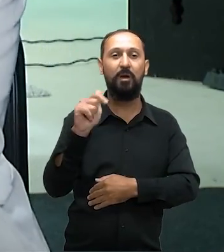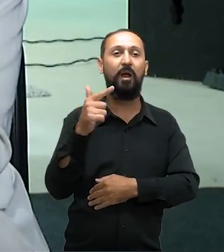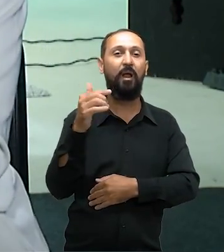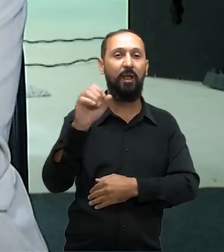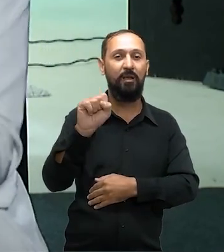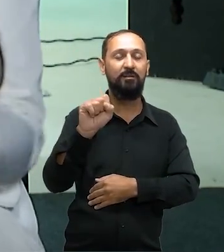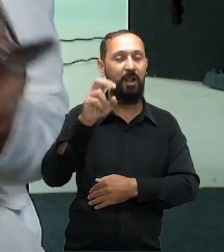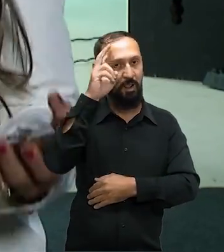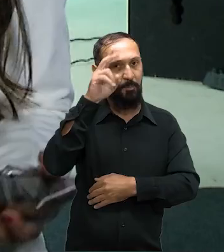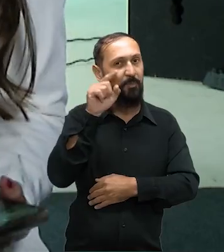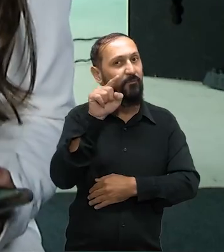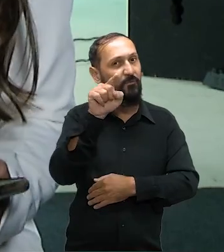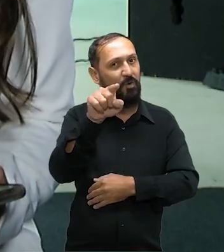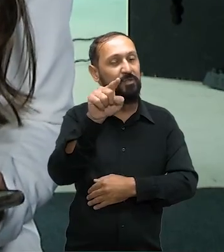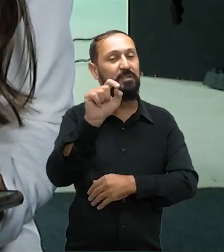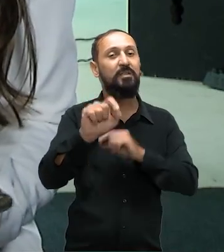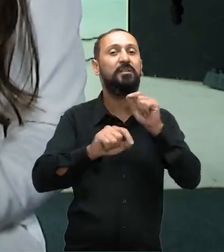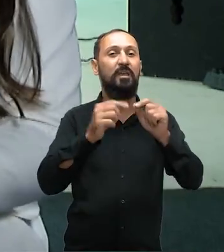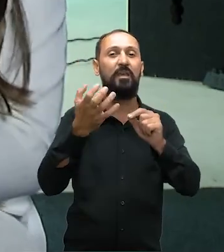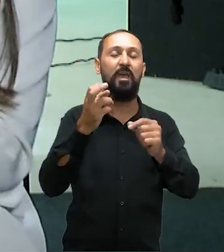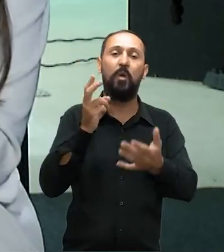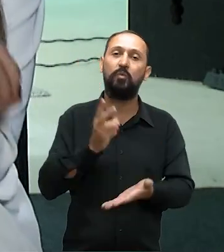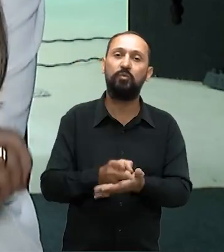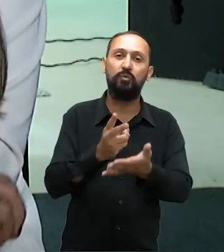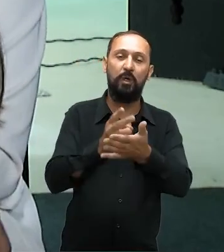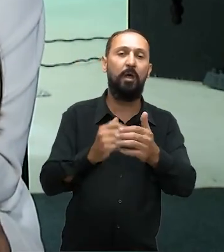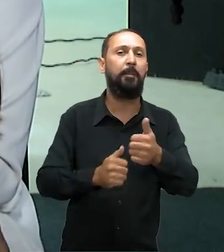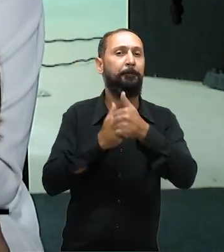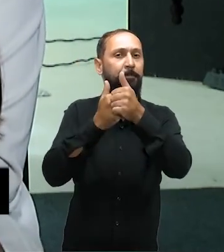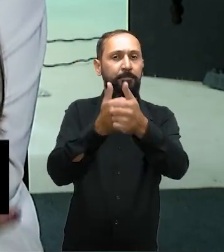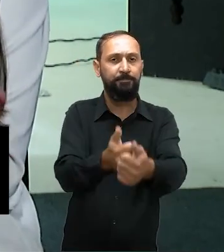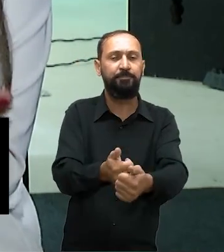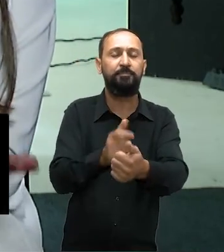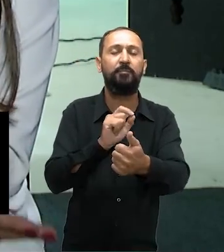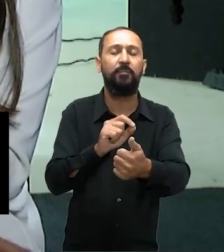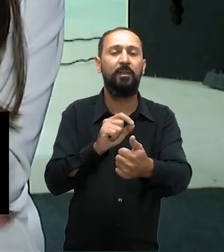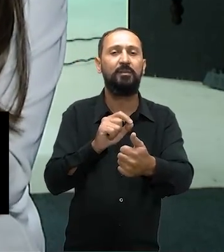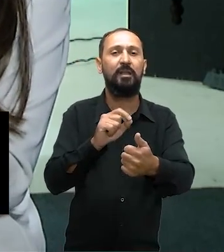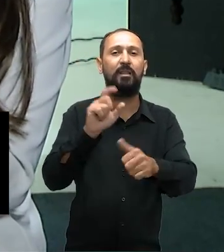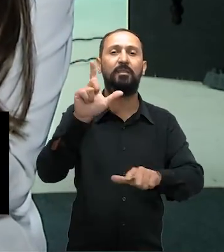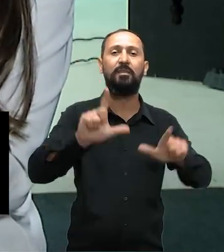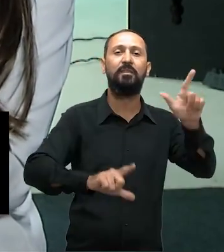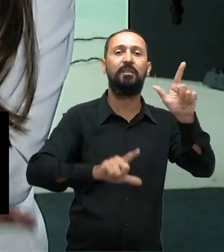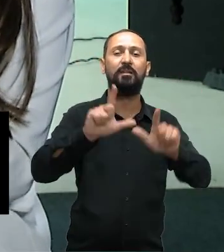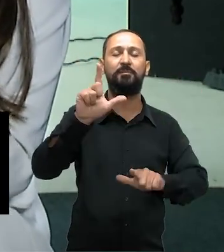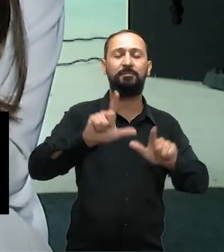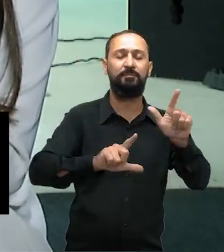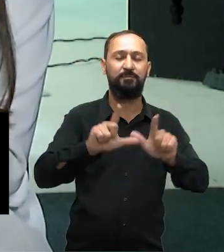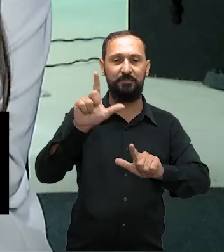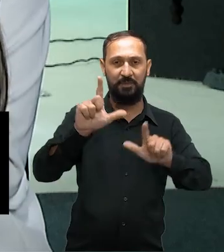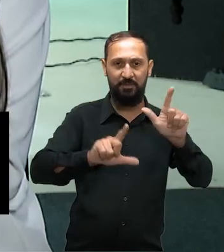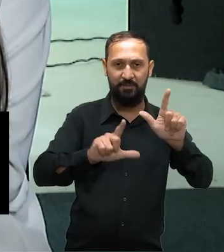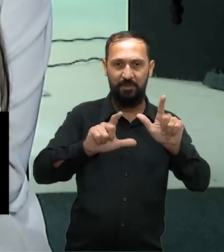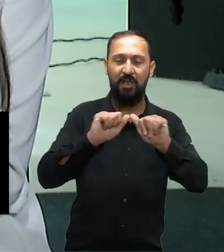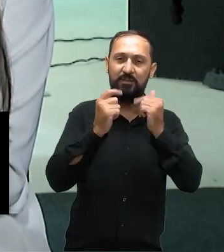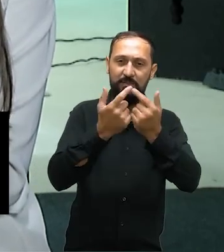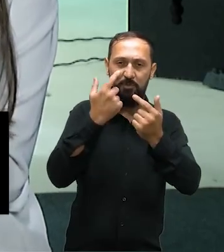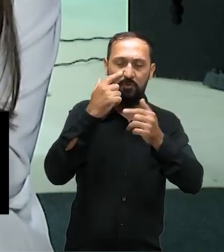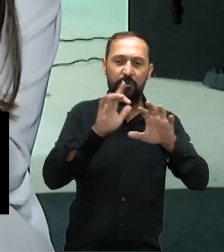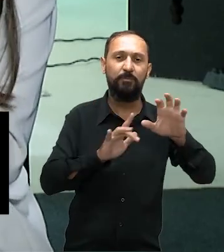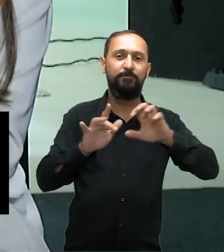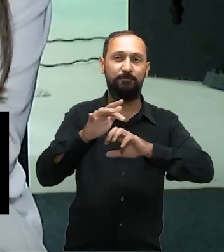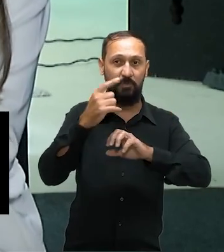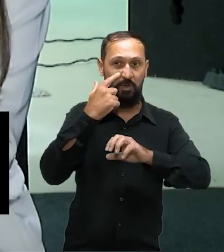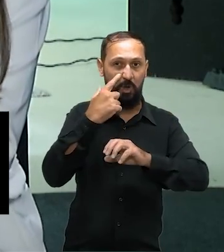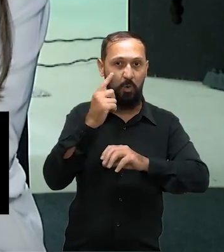Carlos Antunes. Lembrando vocês, telespectadores, que querem continuar acompanhando a programação da TV Assembleia, basta acessar as mídias